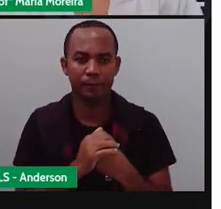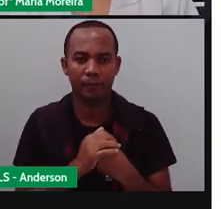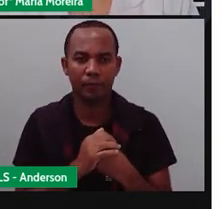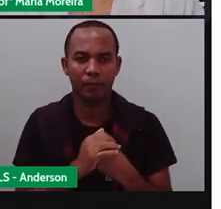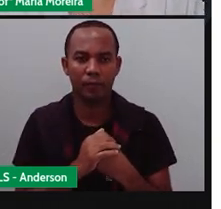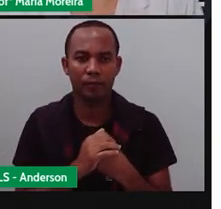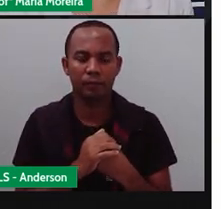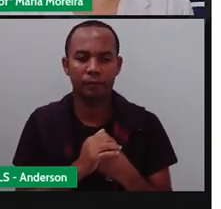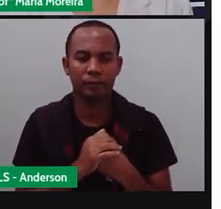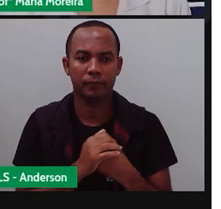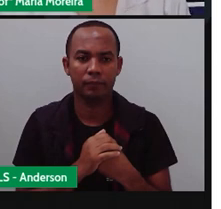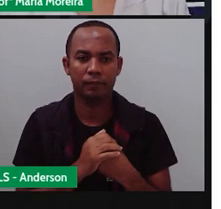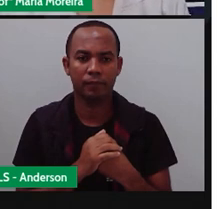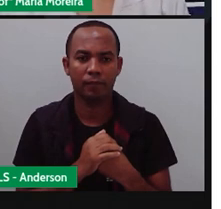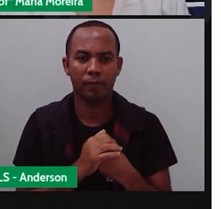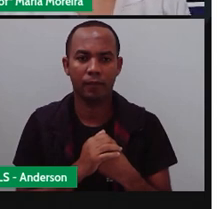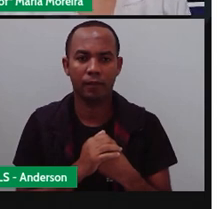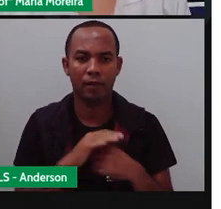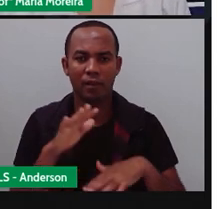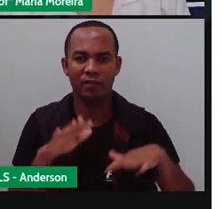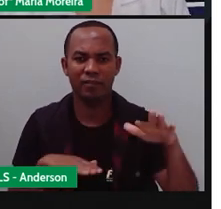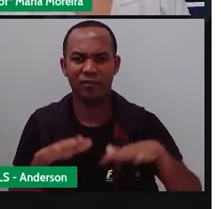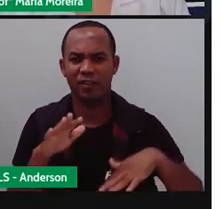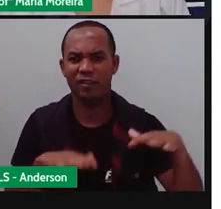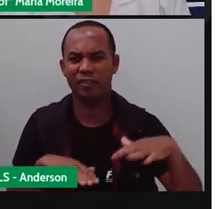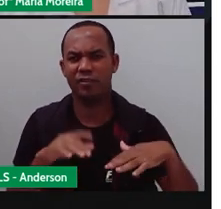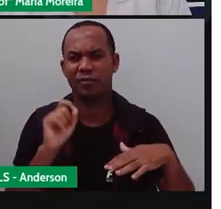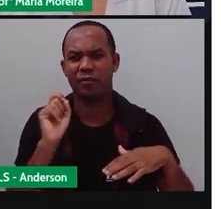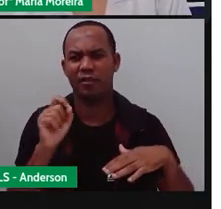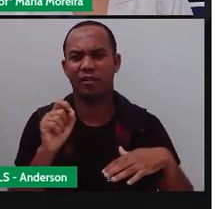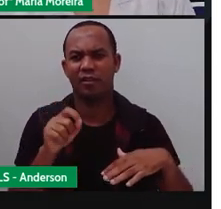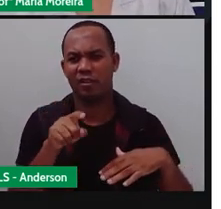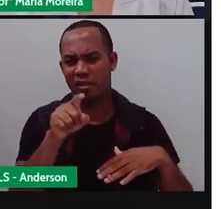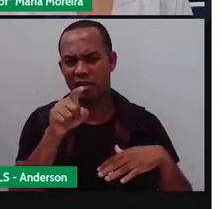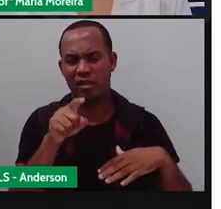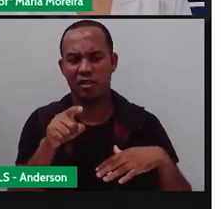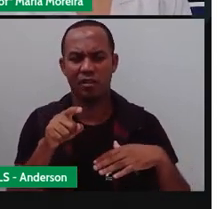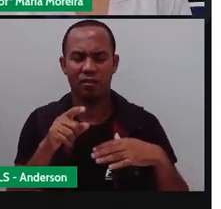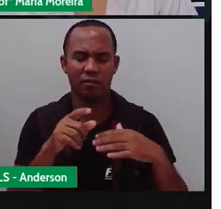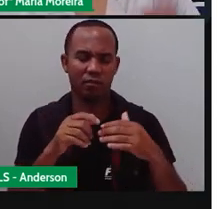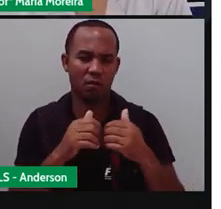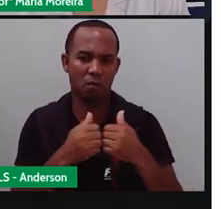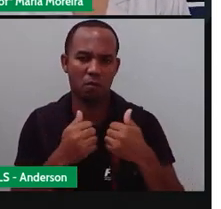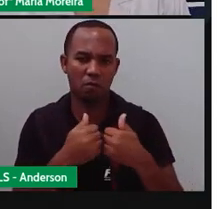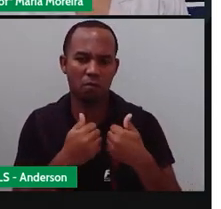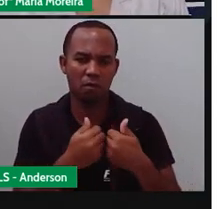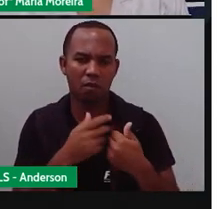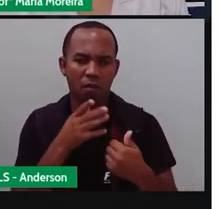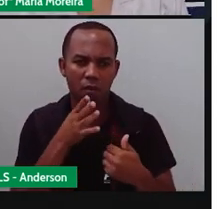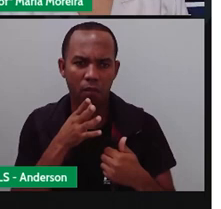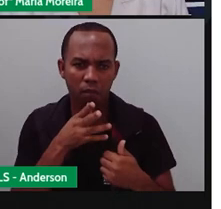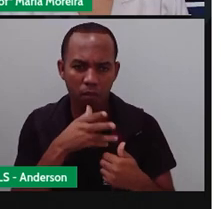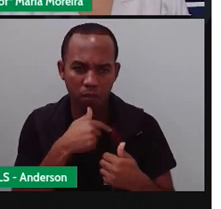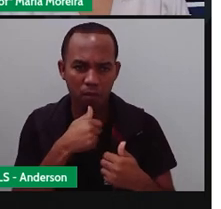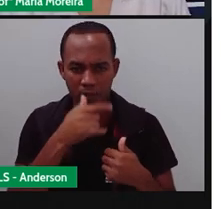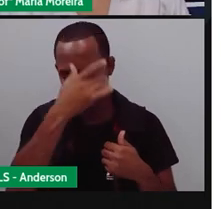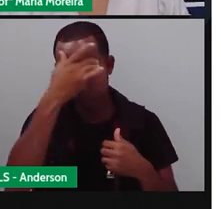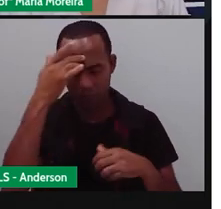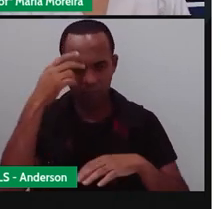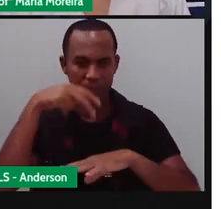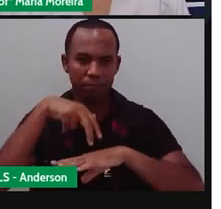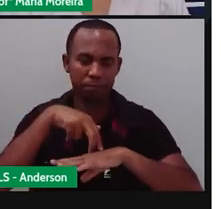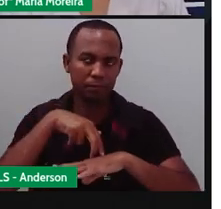quanto quando esse esse transporte é tem essa deficiência no transporte isso prejudica a população